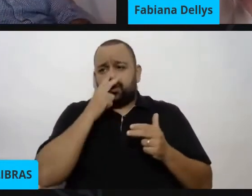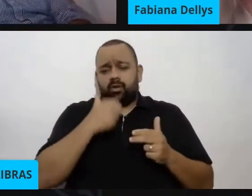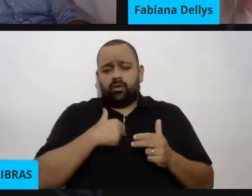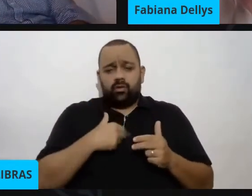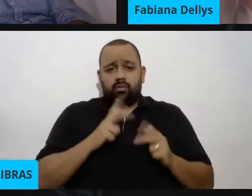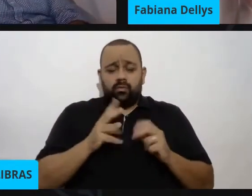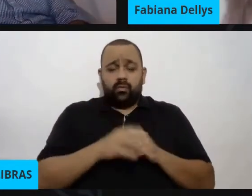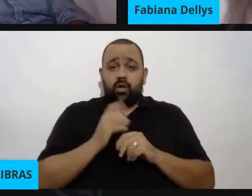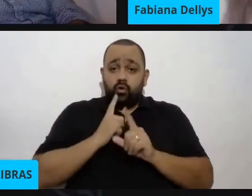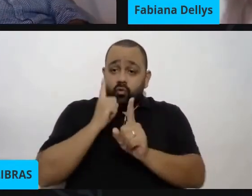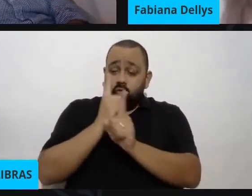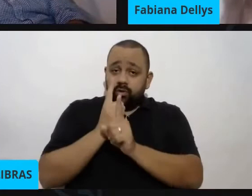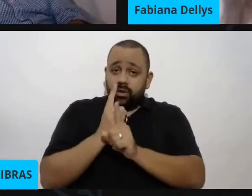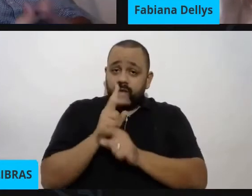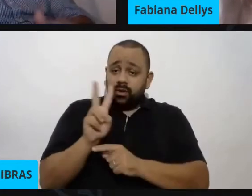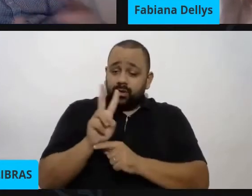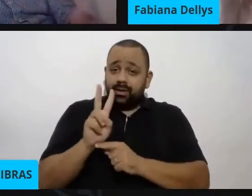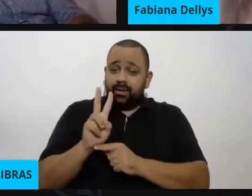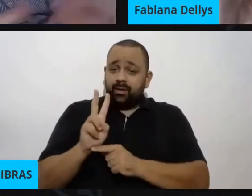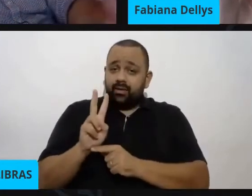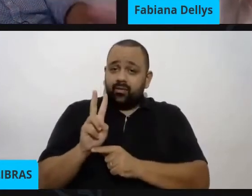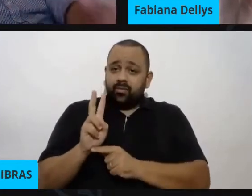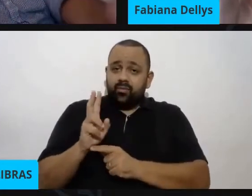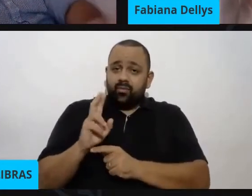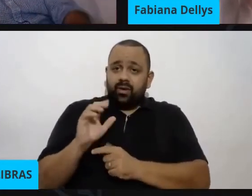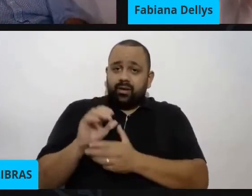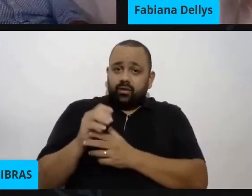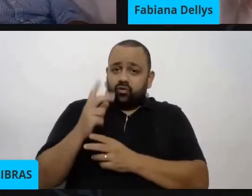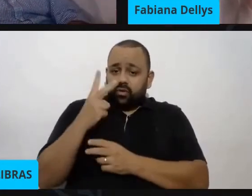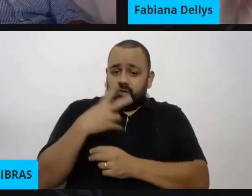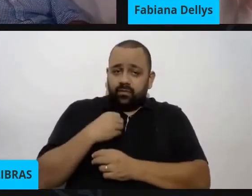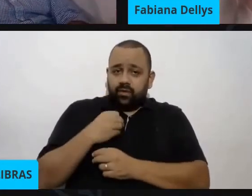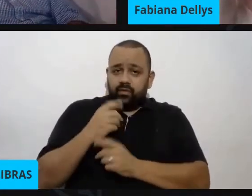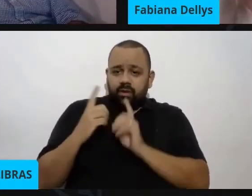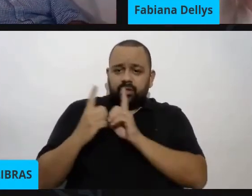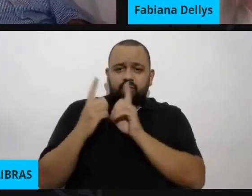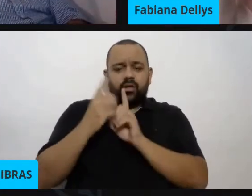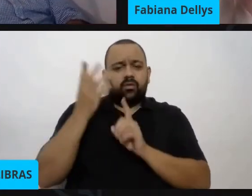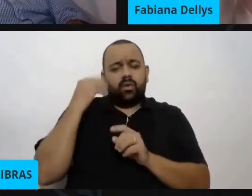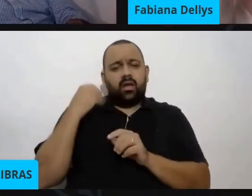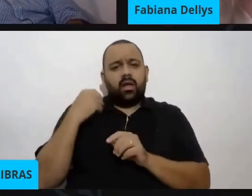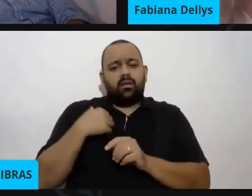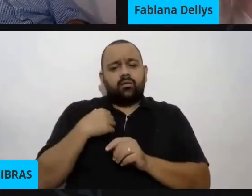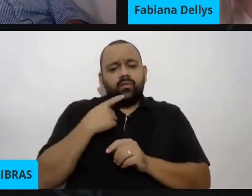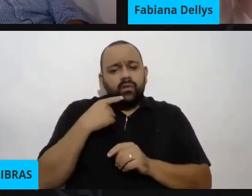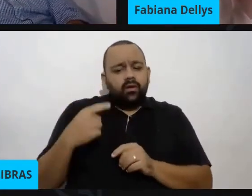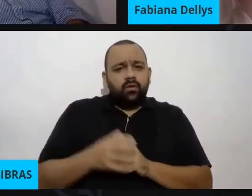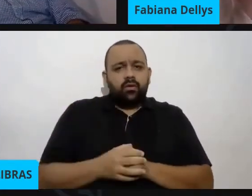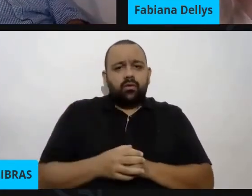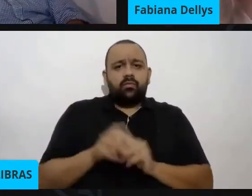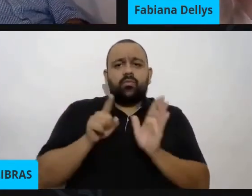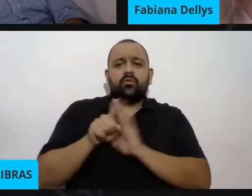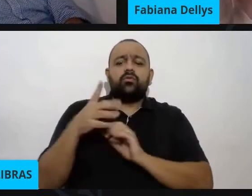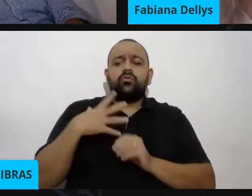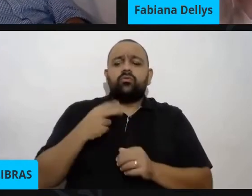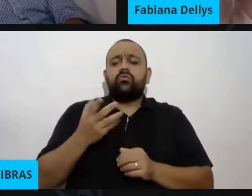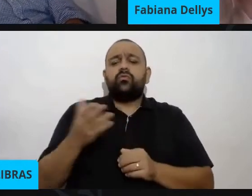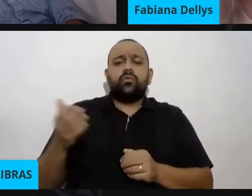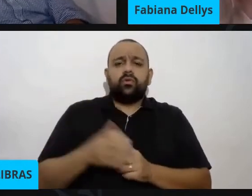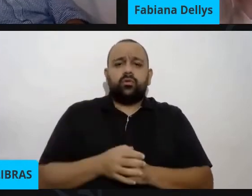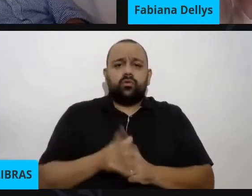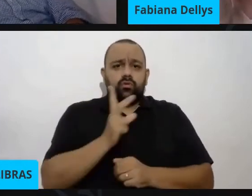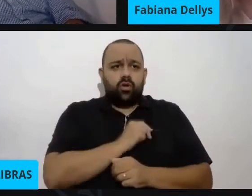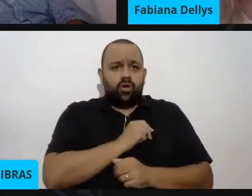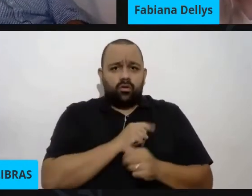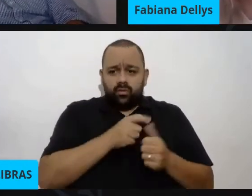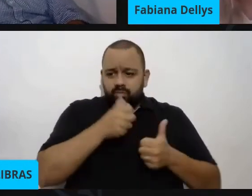um casal de 2 filhos que eu atendi e dizia isso. Aí eu perguntei dos meninos, eles falaram assim, nossa, aconteceu tudo que